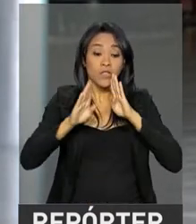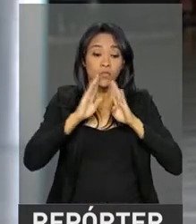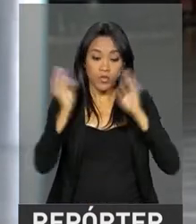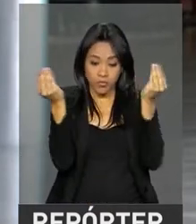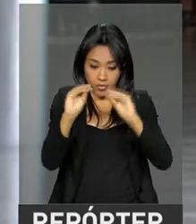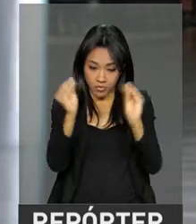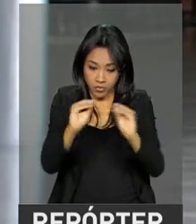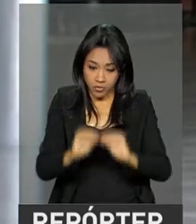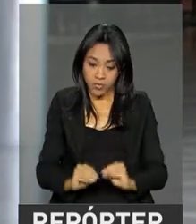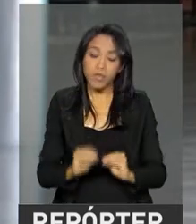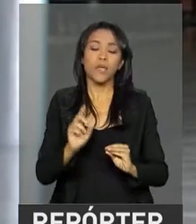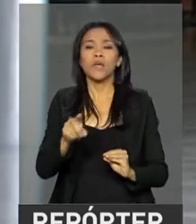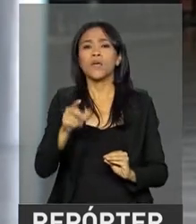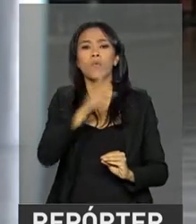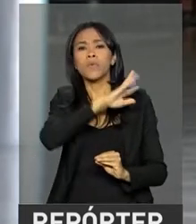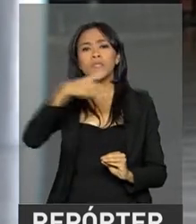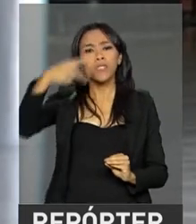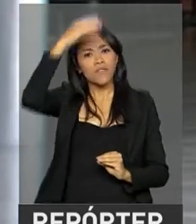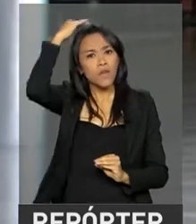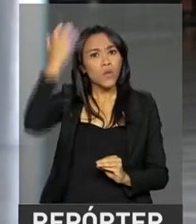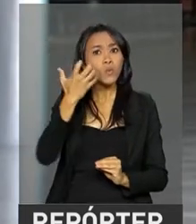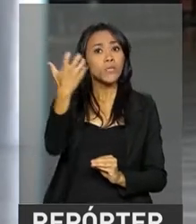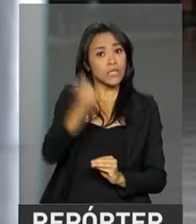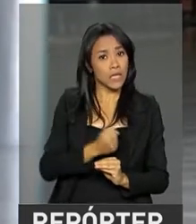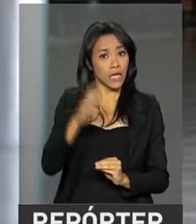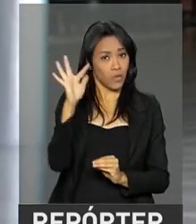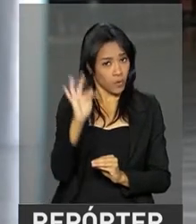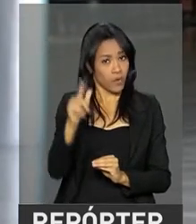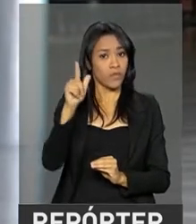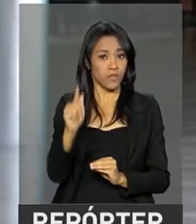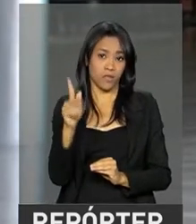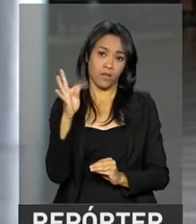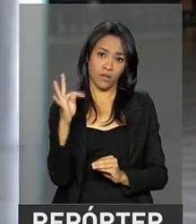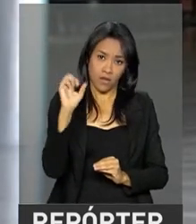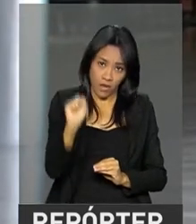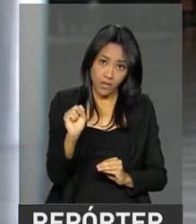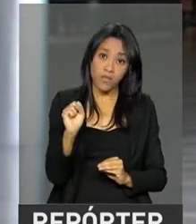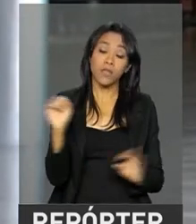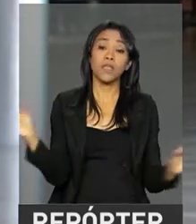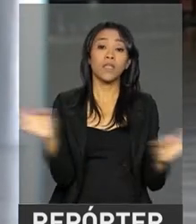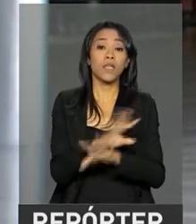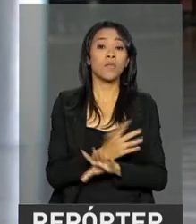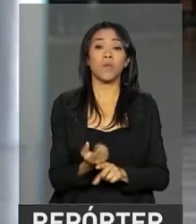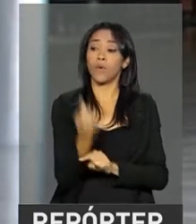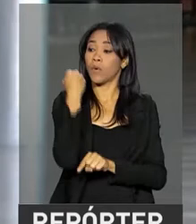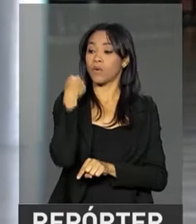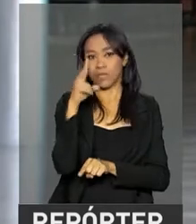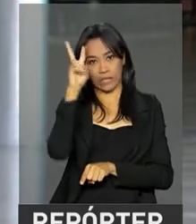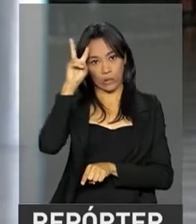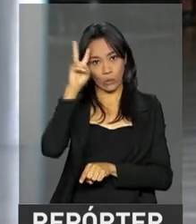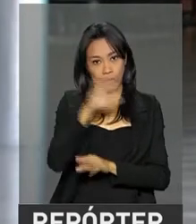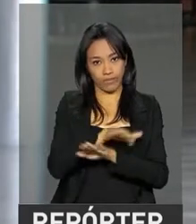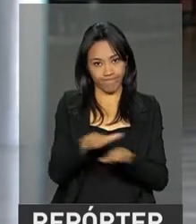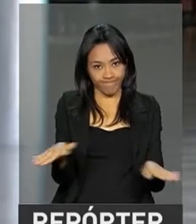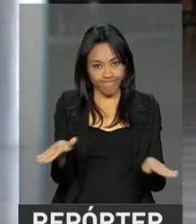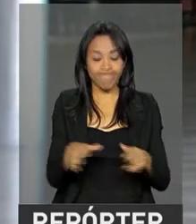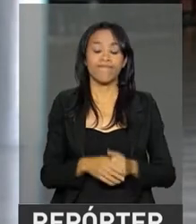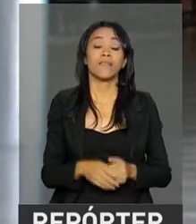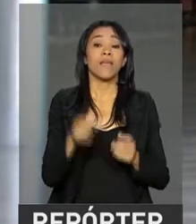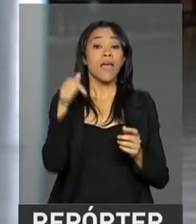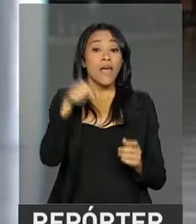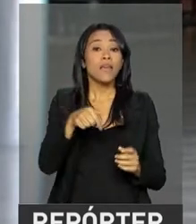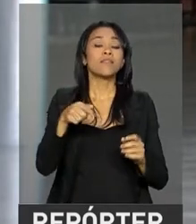presidente falou sobre os saques das contas inativas do fgts que terminou na última segunda-feira a medida